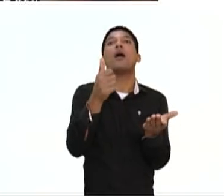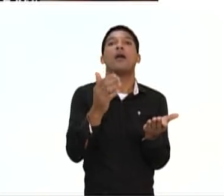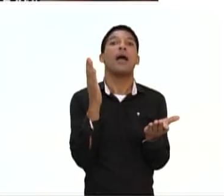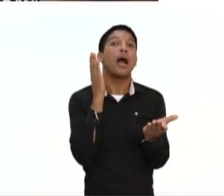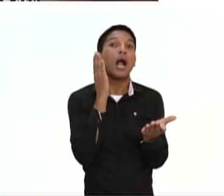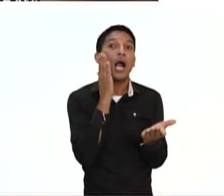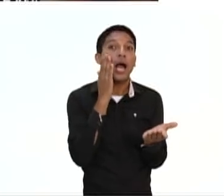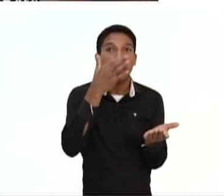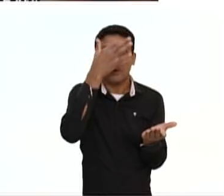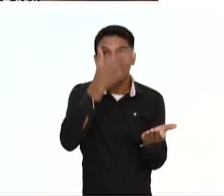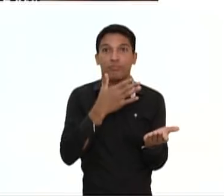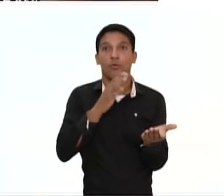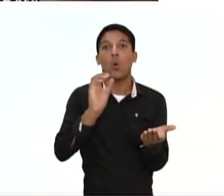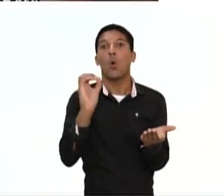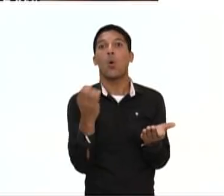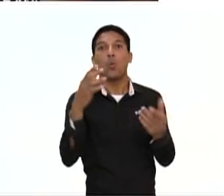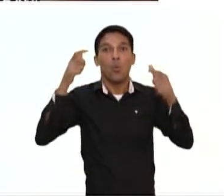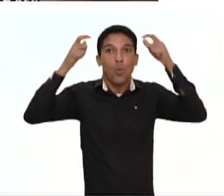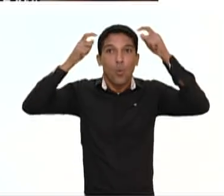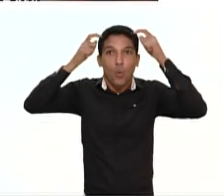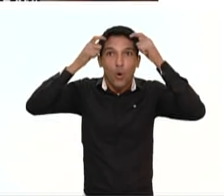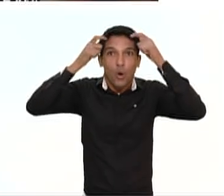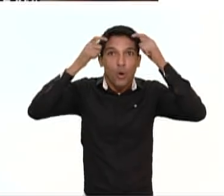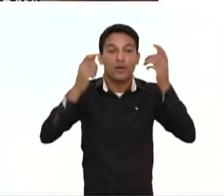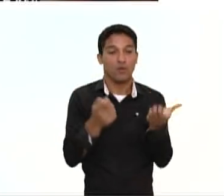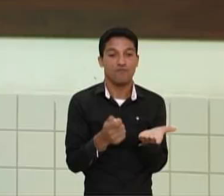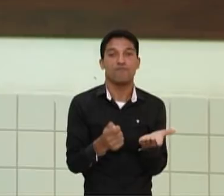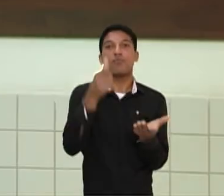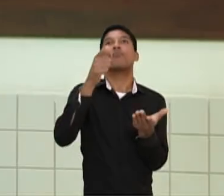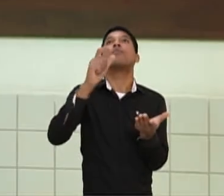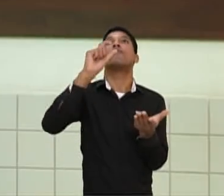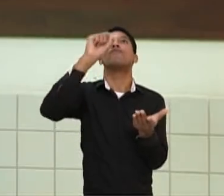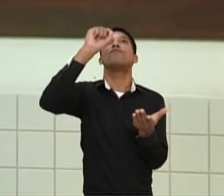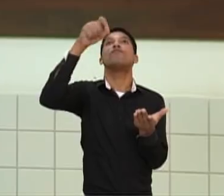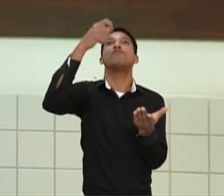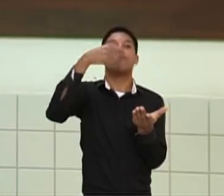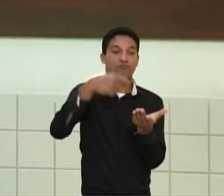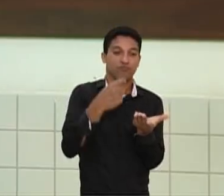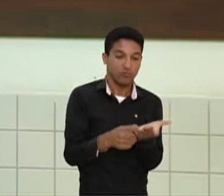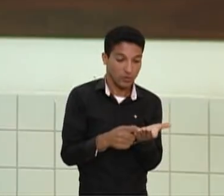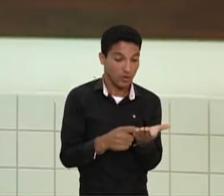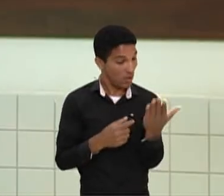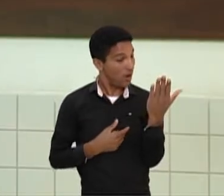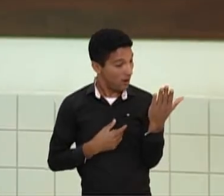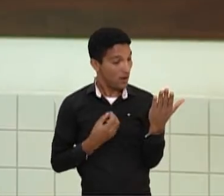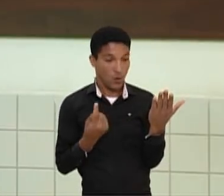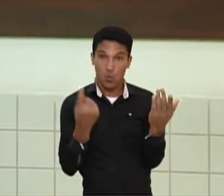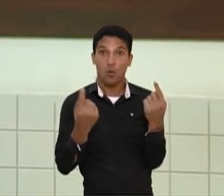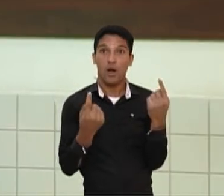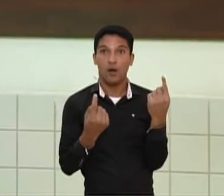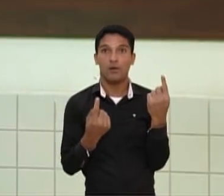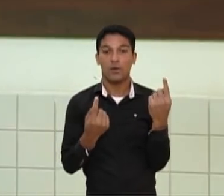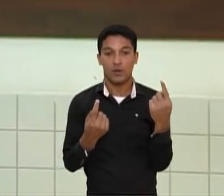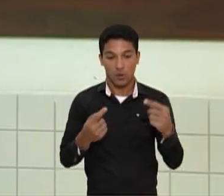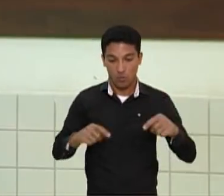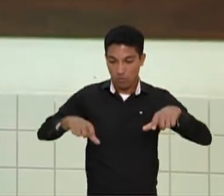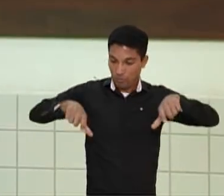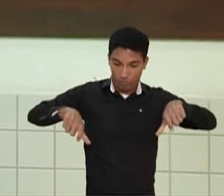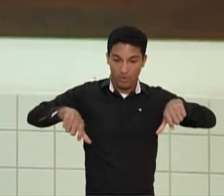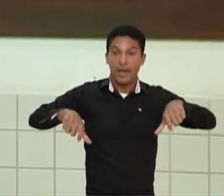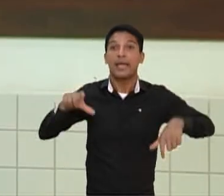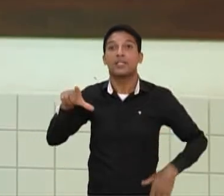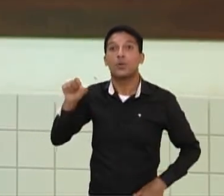em qual campo cada equipe vai jogar. Então, nós estamos falando de uma partida comum de cara ou coroa, tá? Joga a moeda,